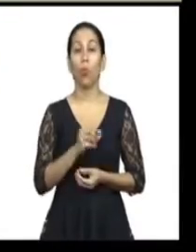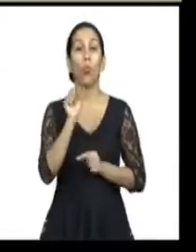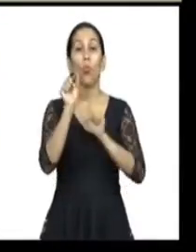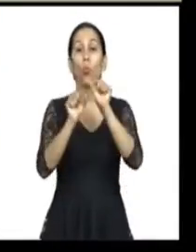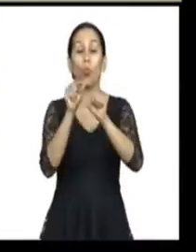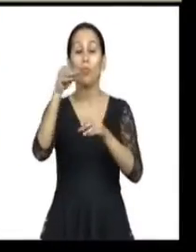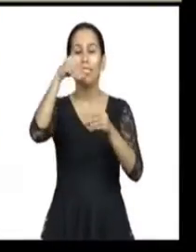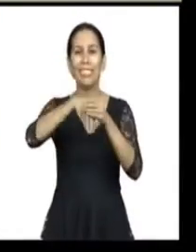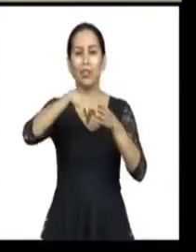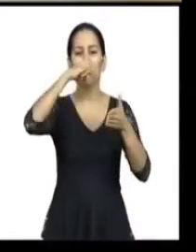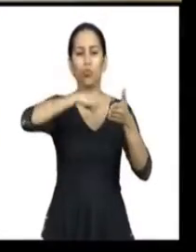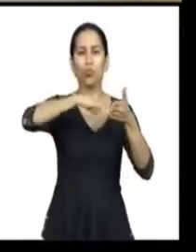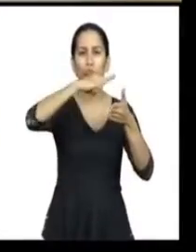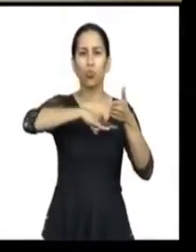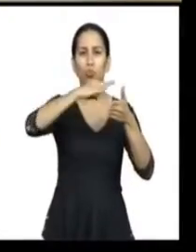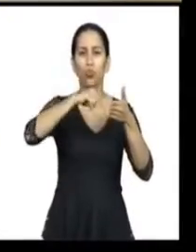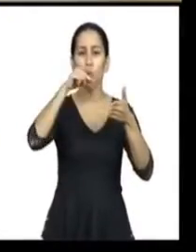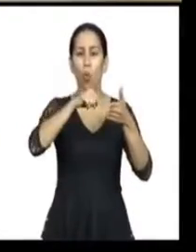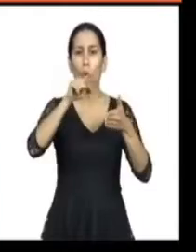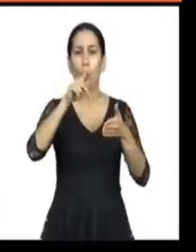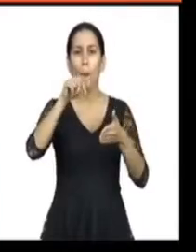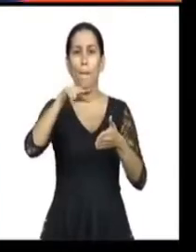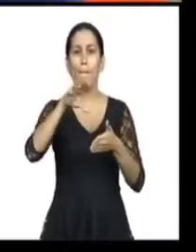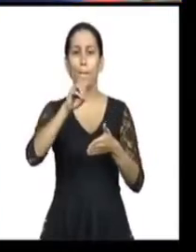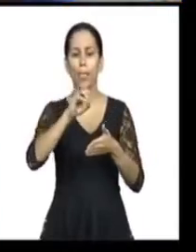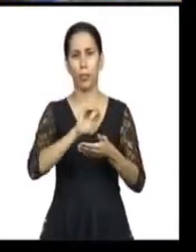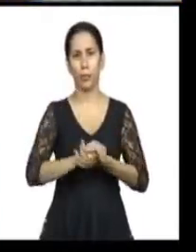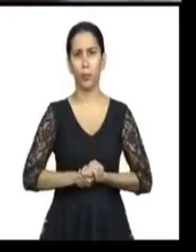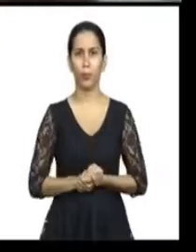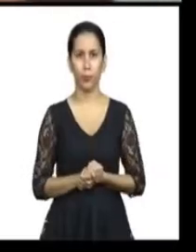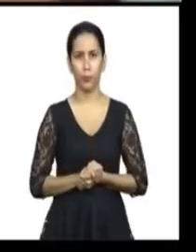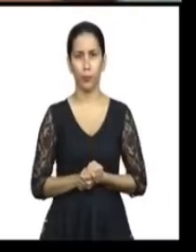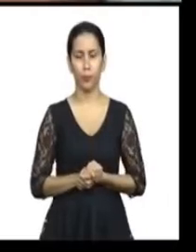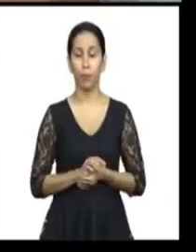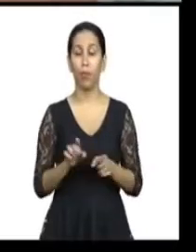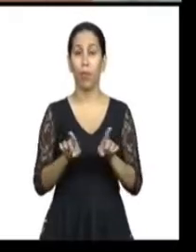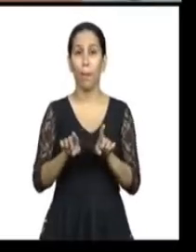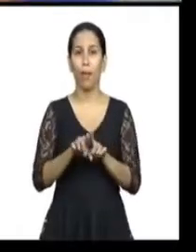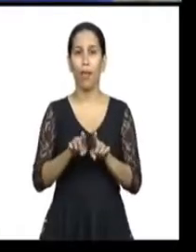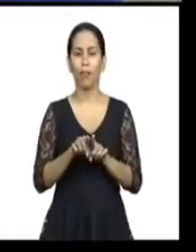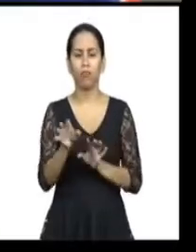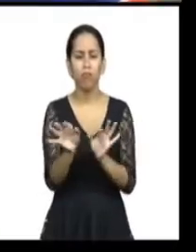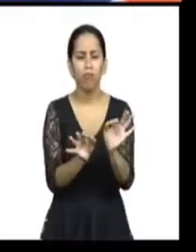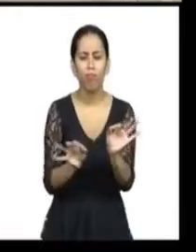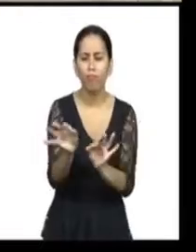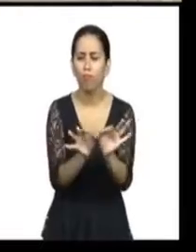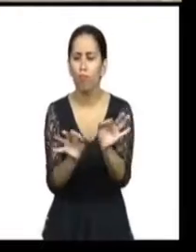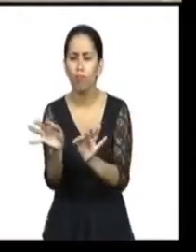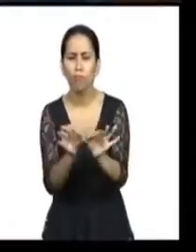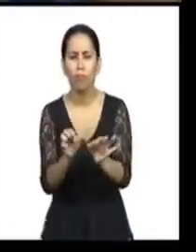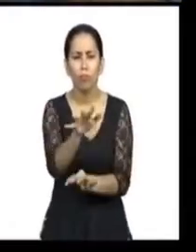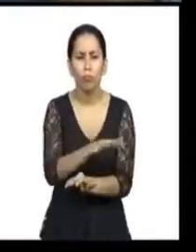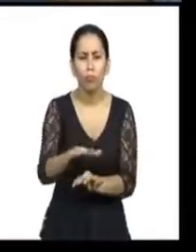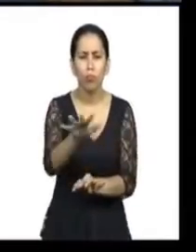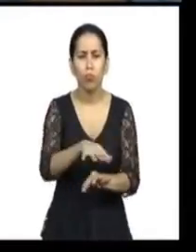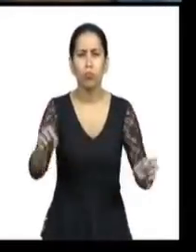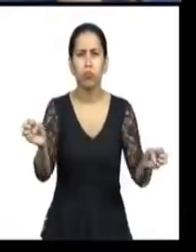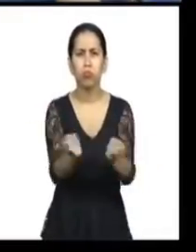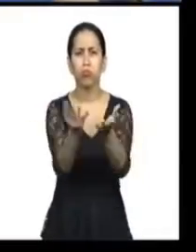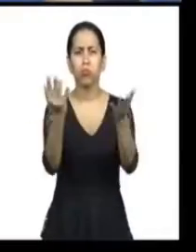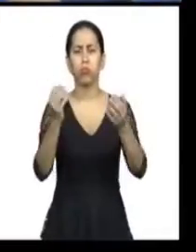fazer parte do plano de fogo, a preparação do local de detonação, a forma segura